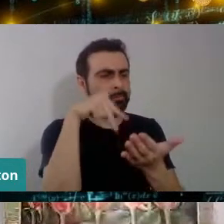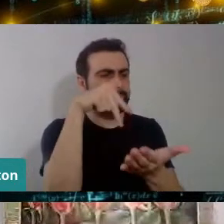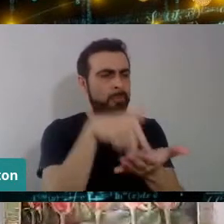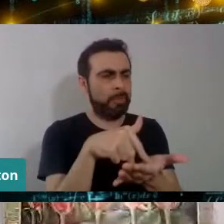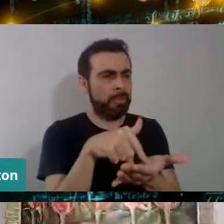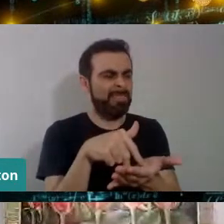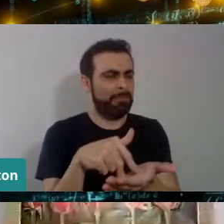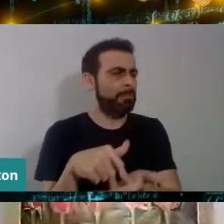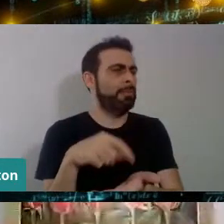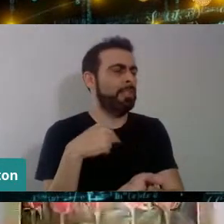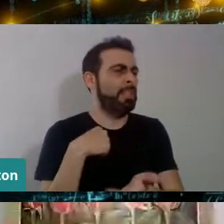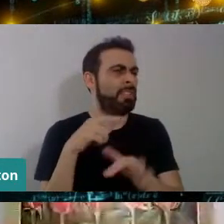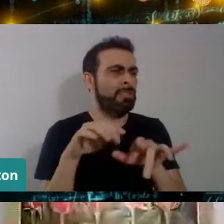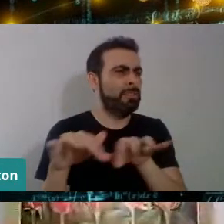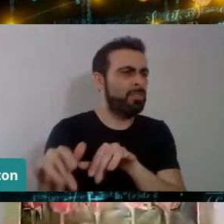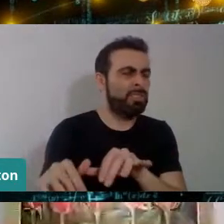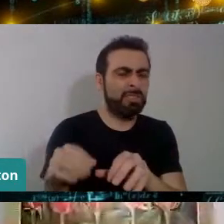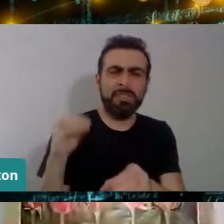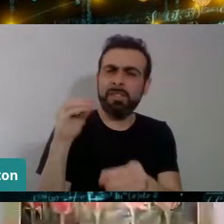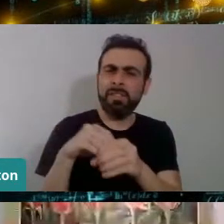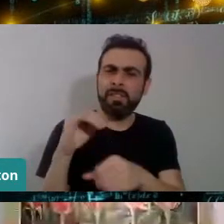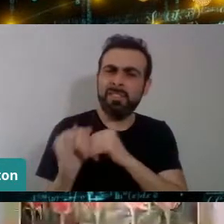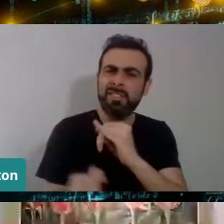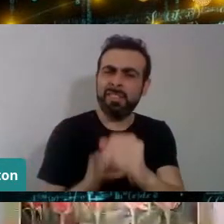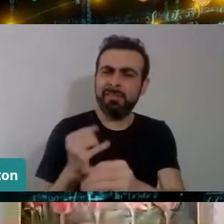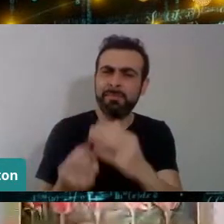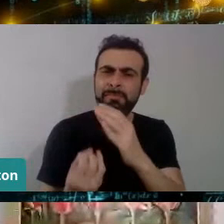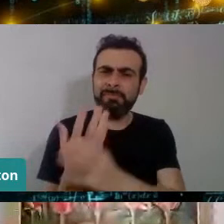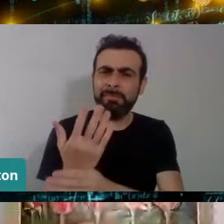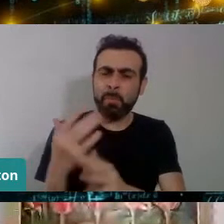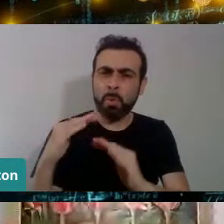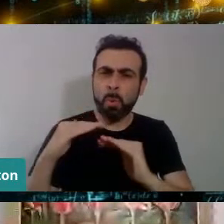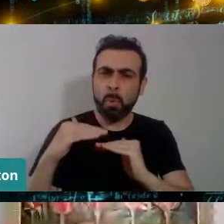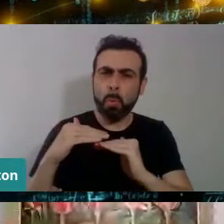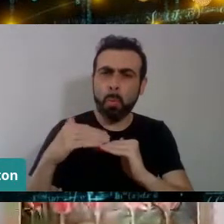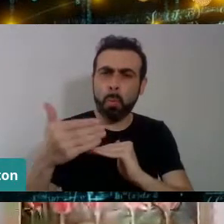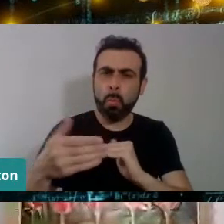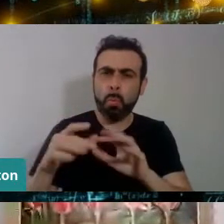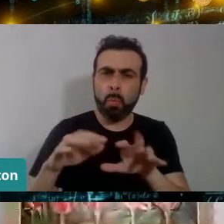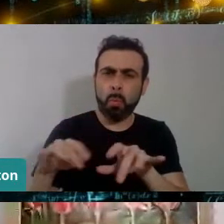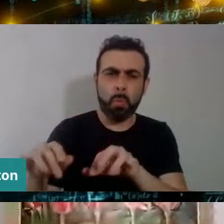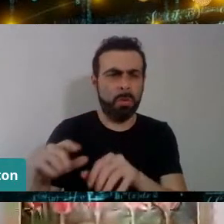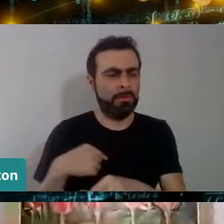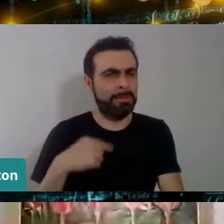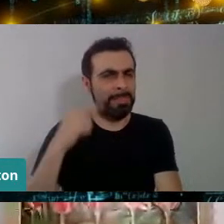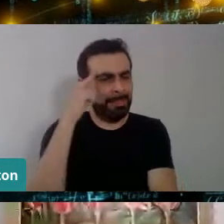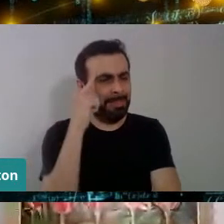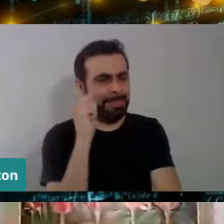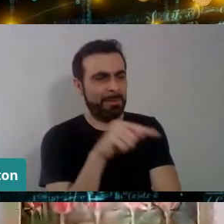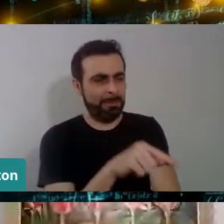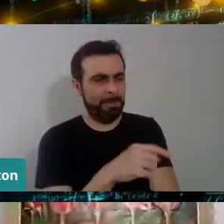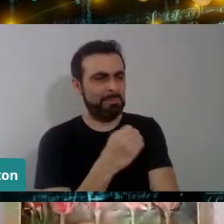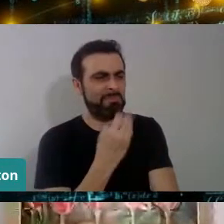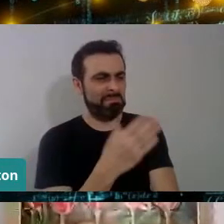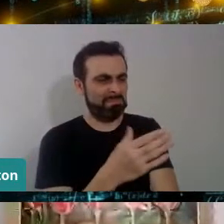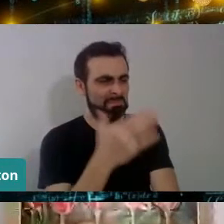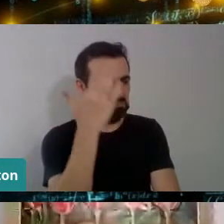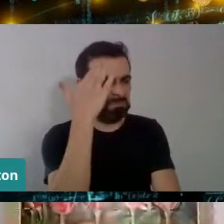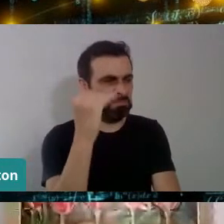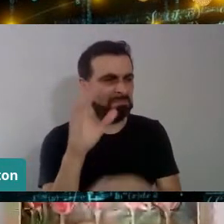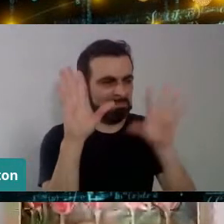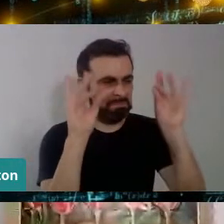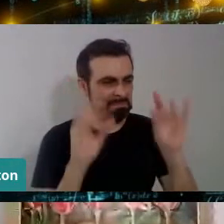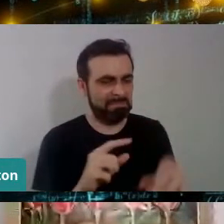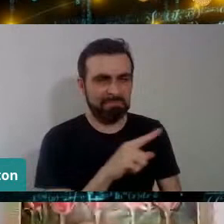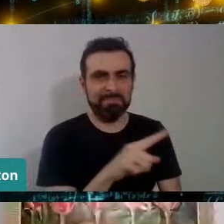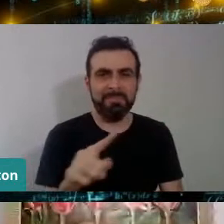Fafisa. Para eu cuidar da implantação dos computadores. Nossa, autoridade na época, hein? Então, eu fiquei